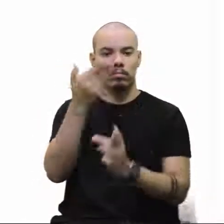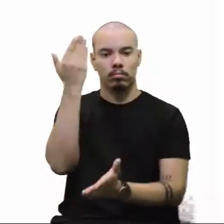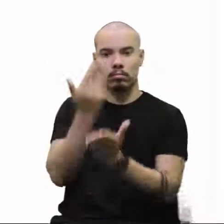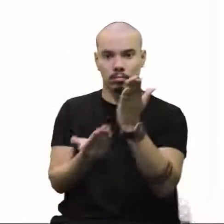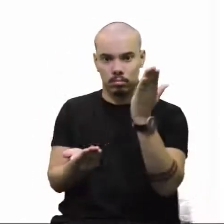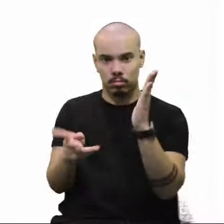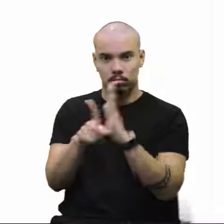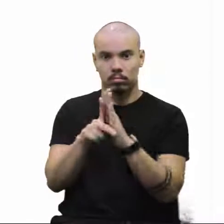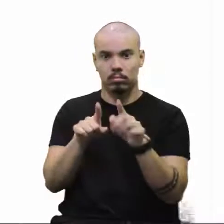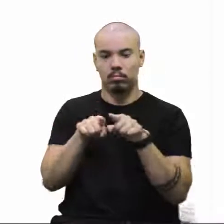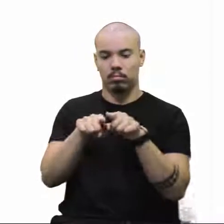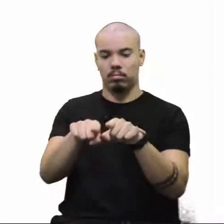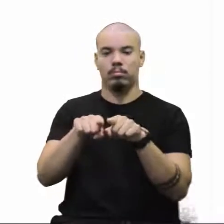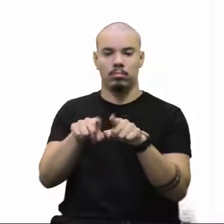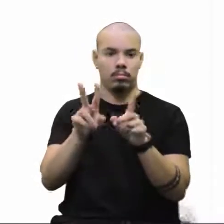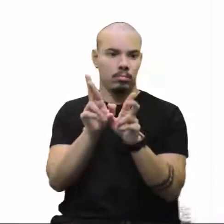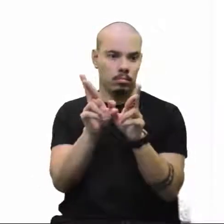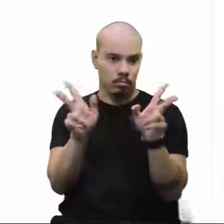né?